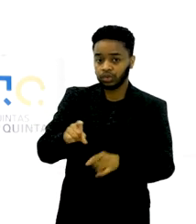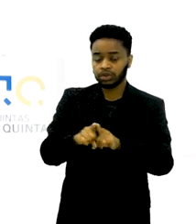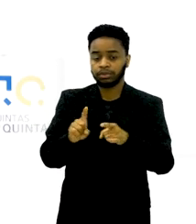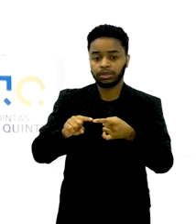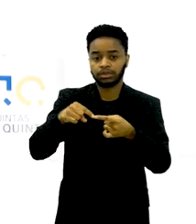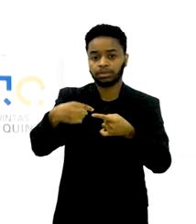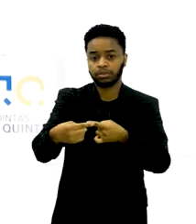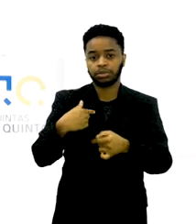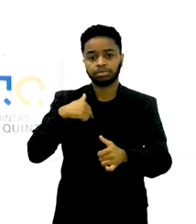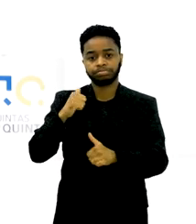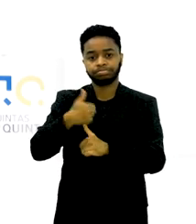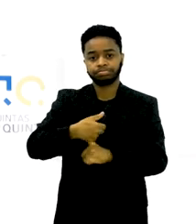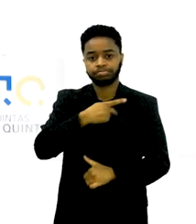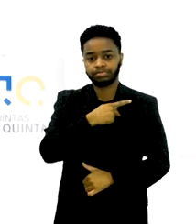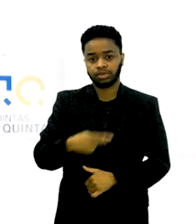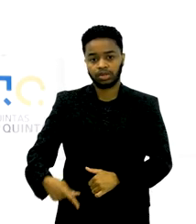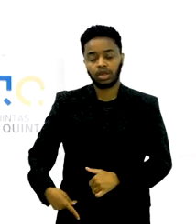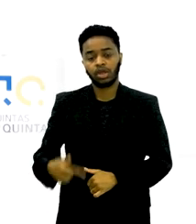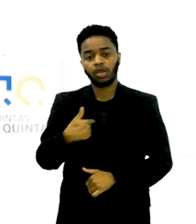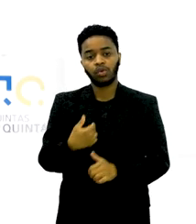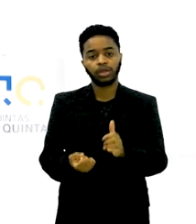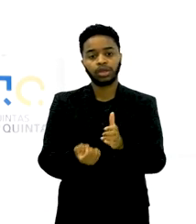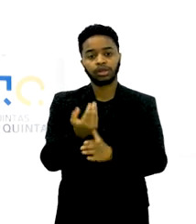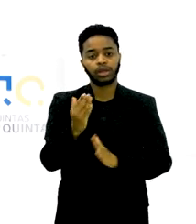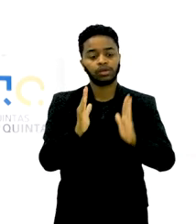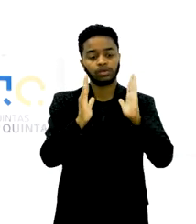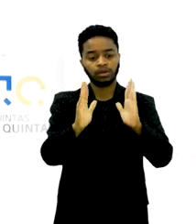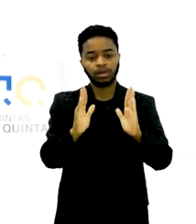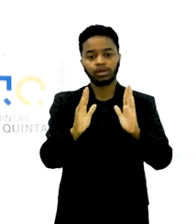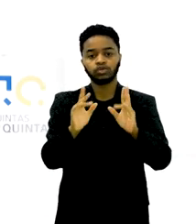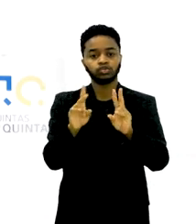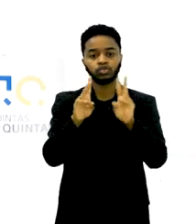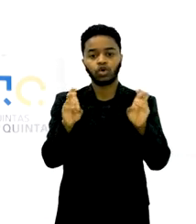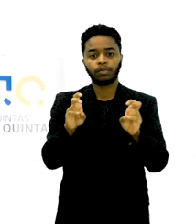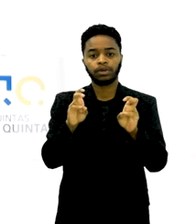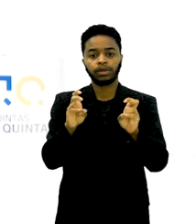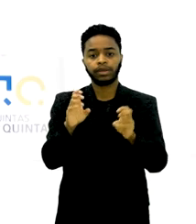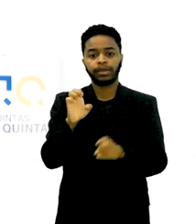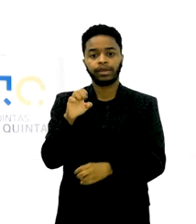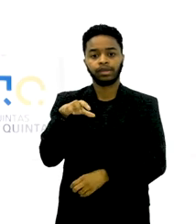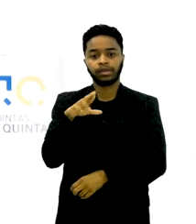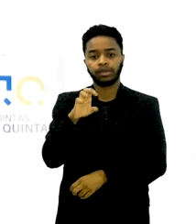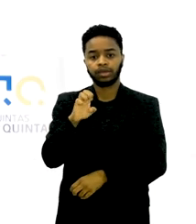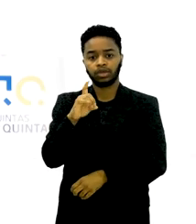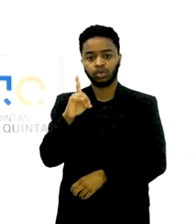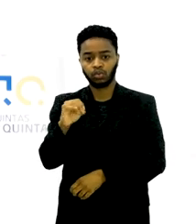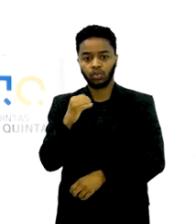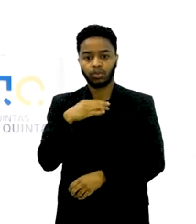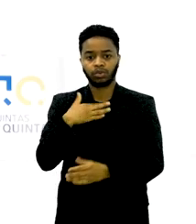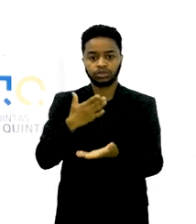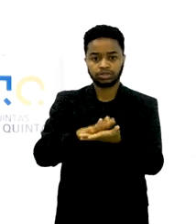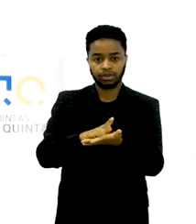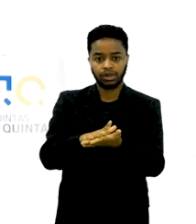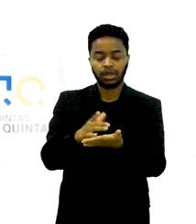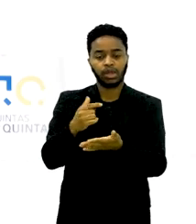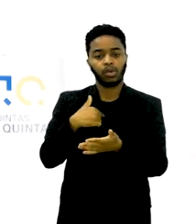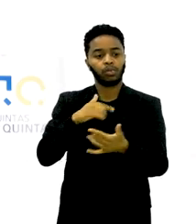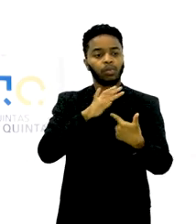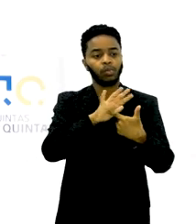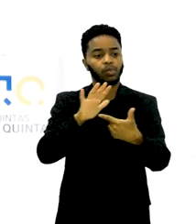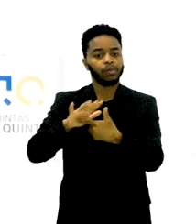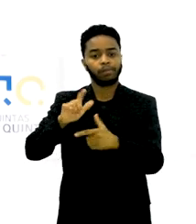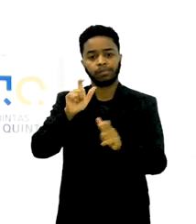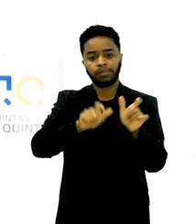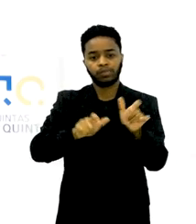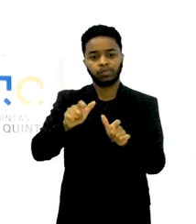e depois também na presidência eu criei uma série chamado enredo do meu samba e aí fiz a série dos carnavalescos vários